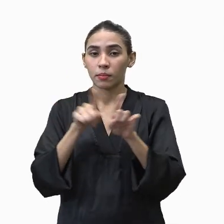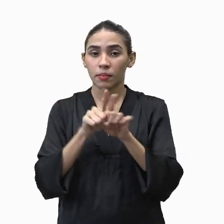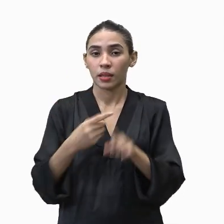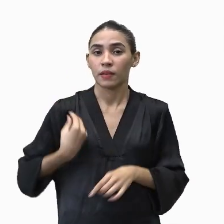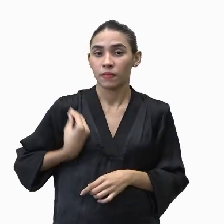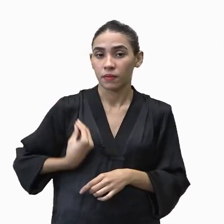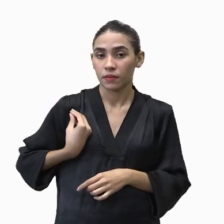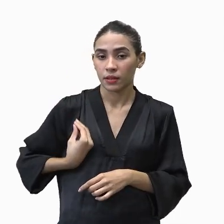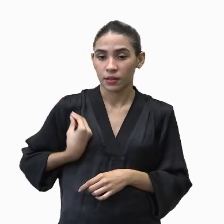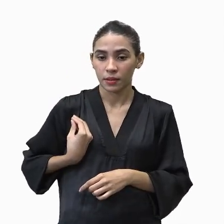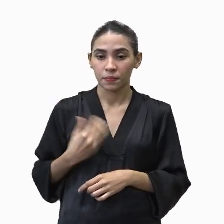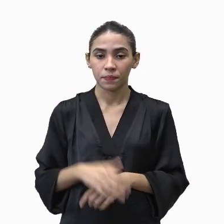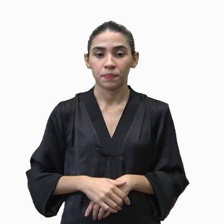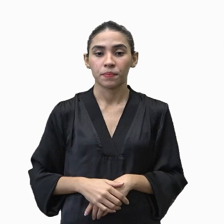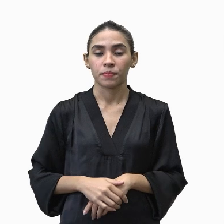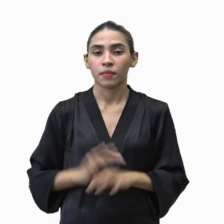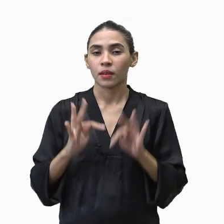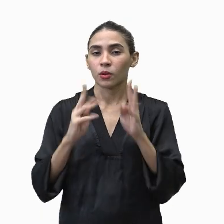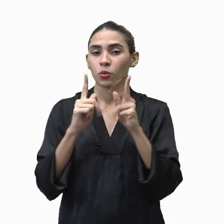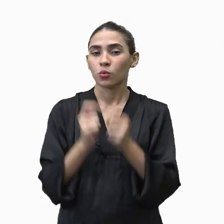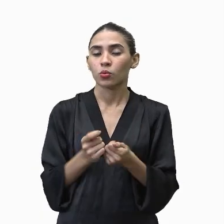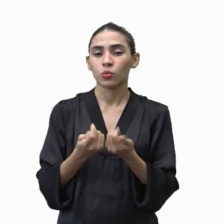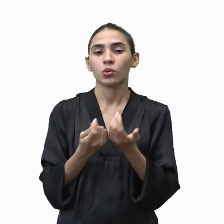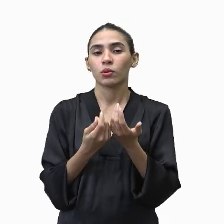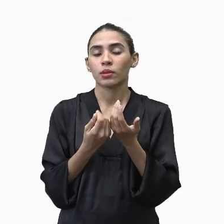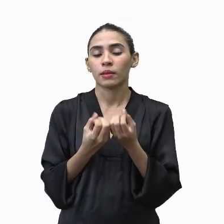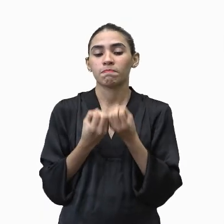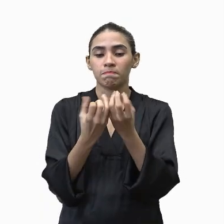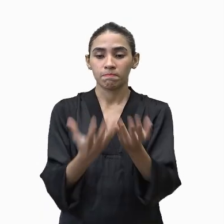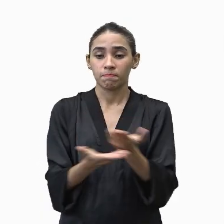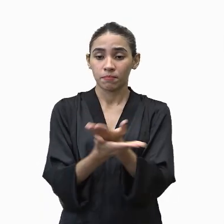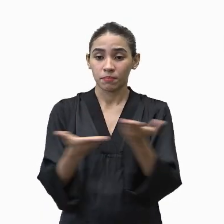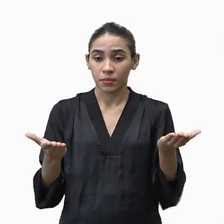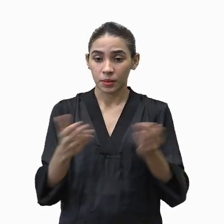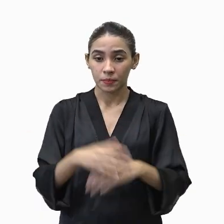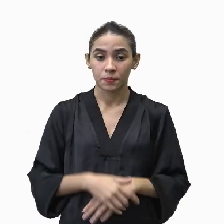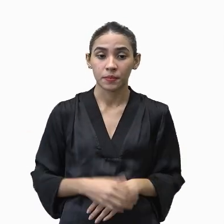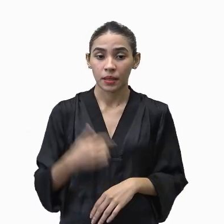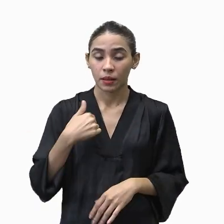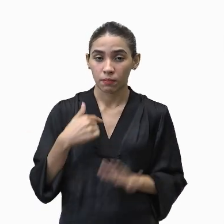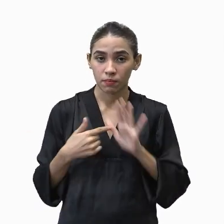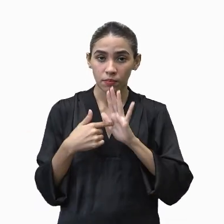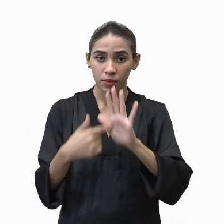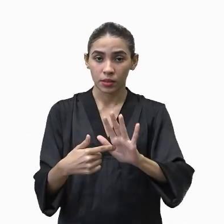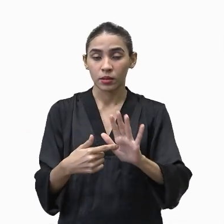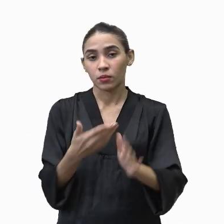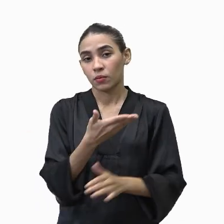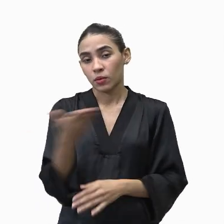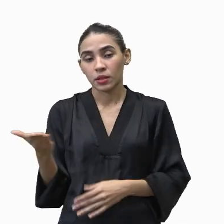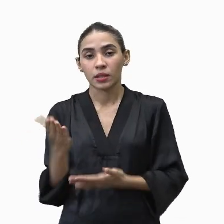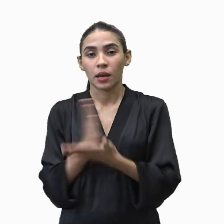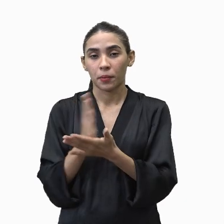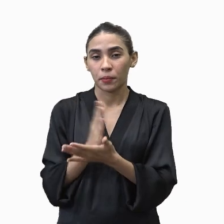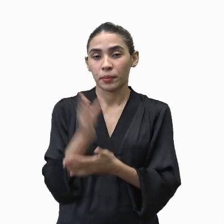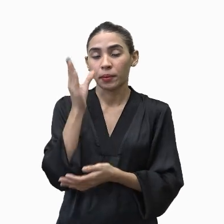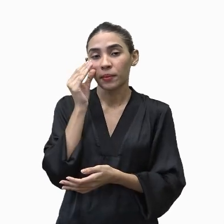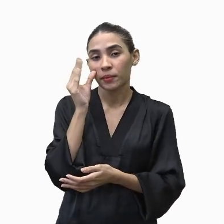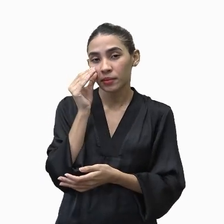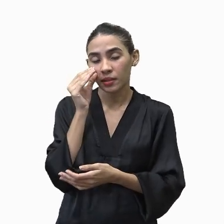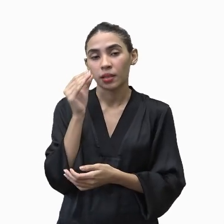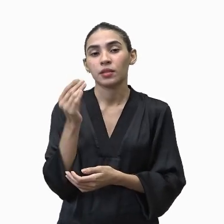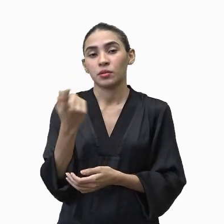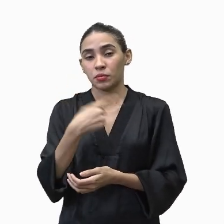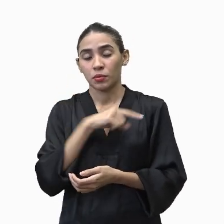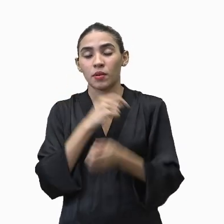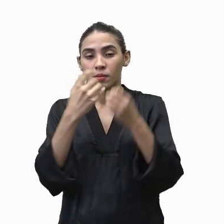em relação a tudo que eles nos proporcionam. E aí eu trago para vocês algumas curiosidades para falar sobre